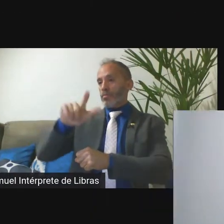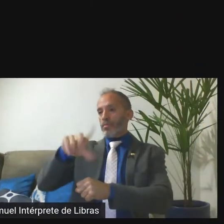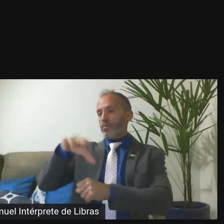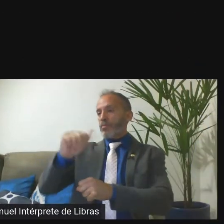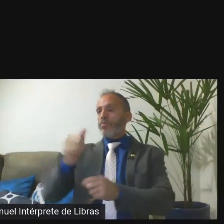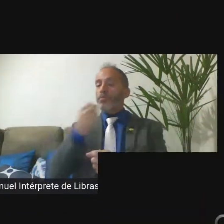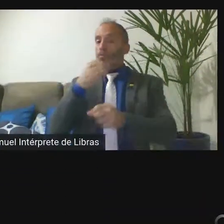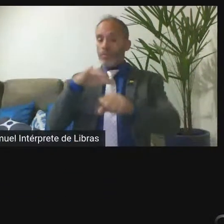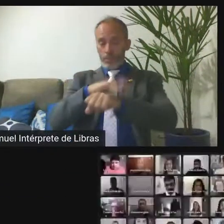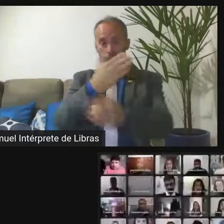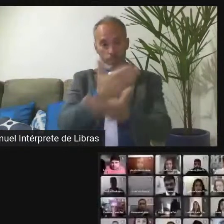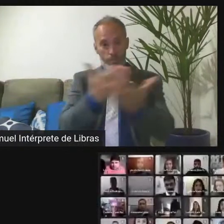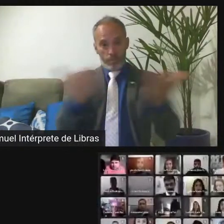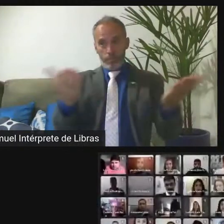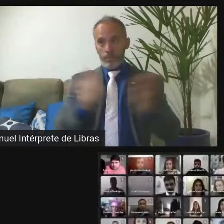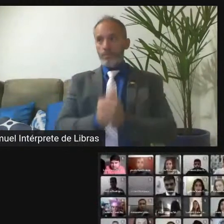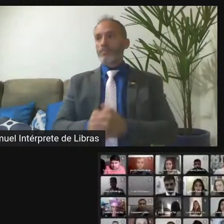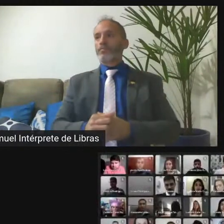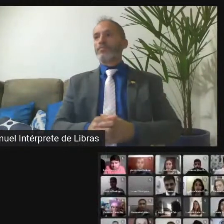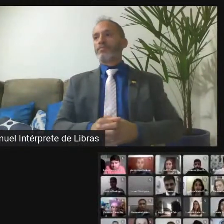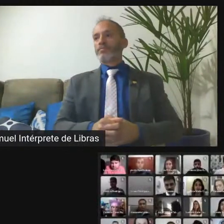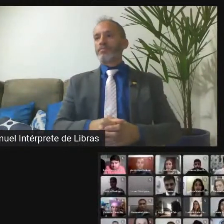Boa noite a todos.